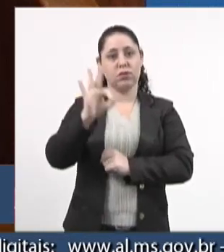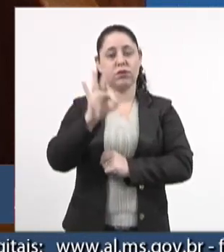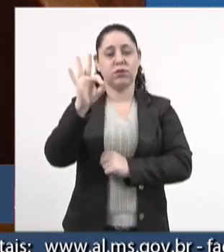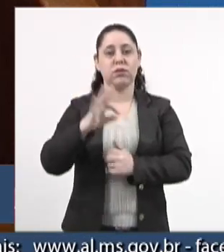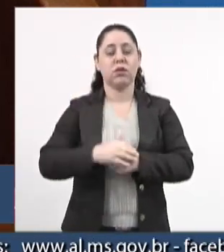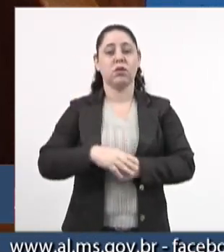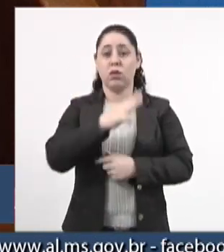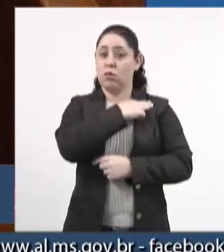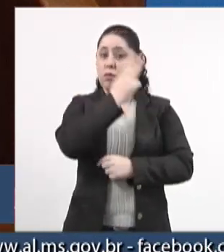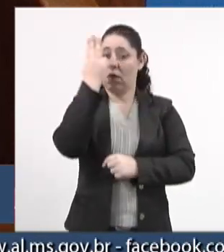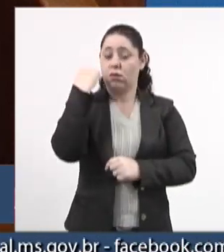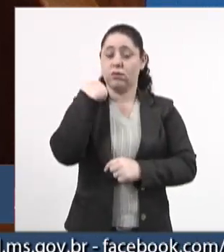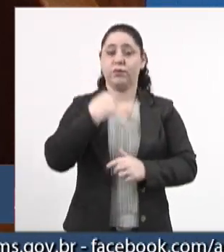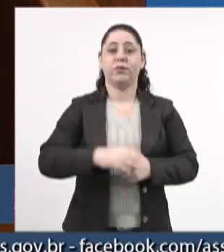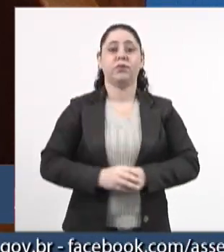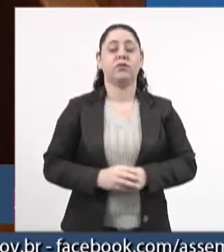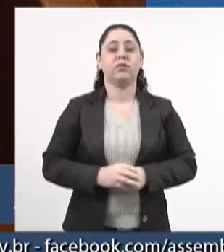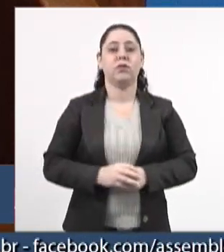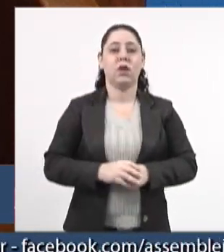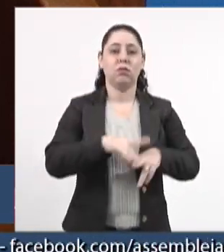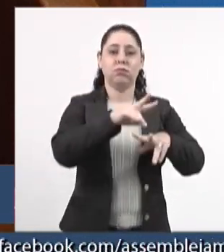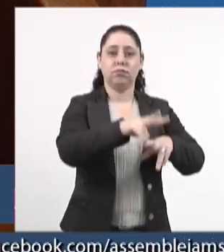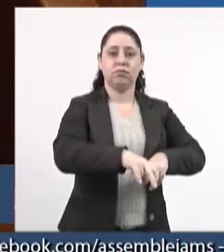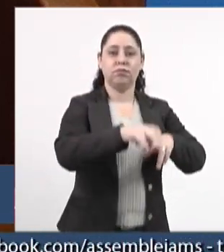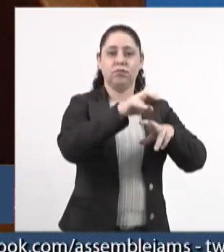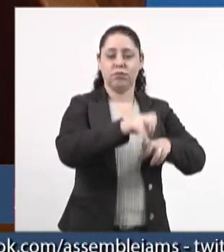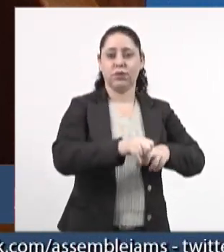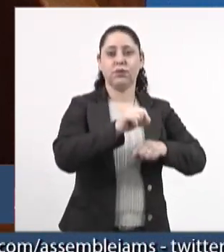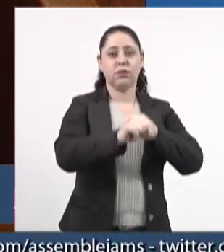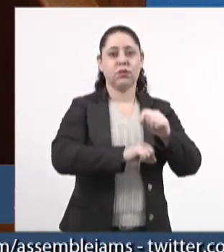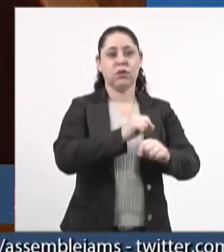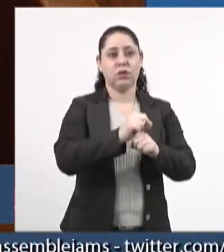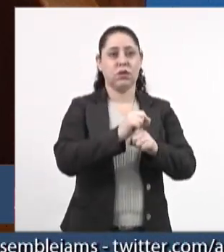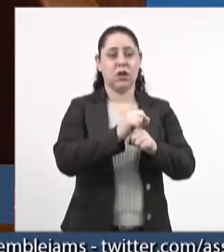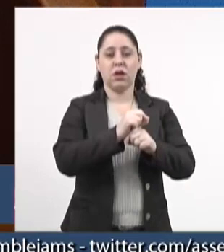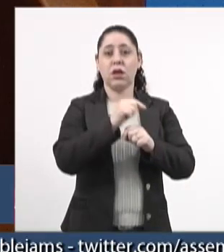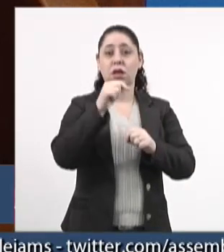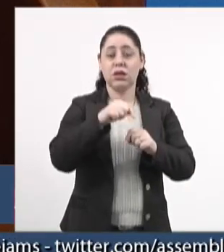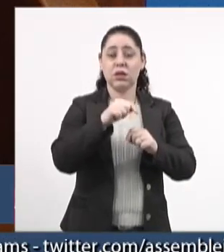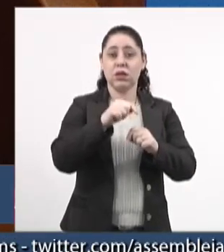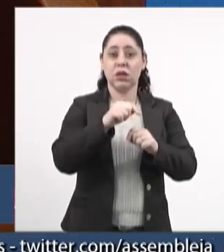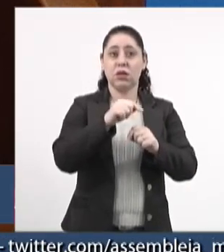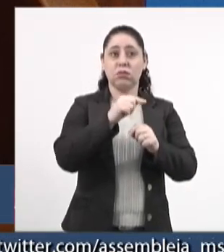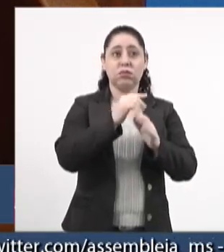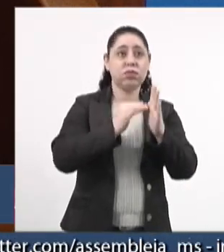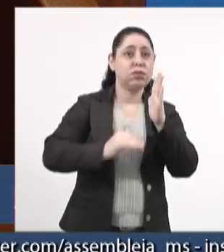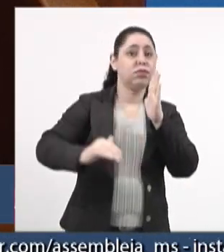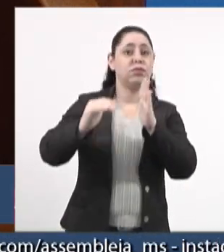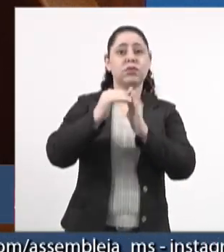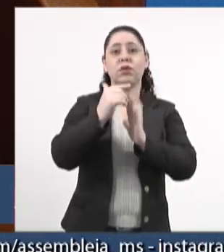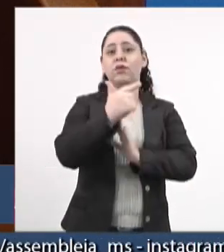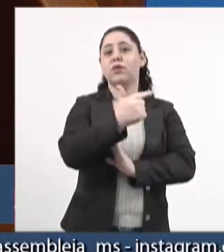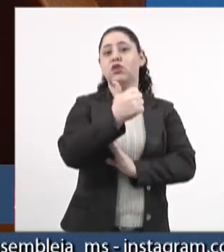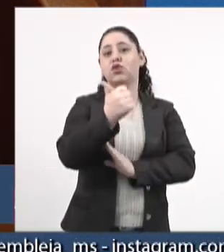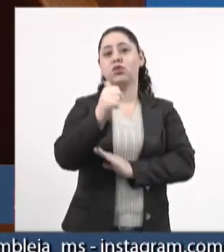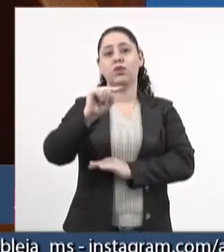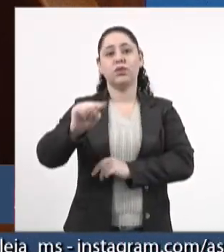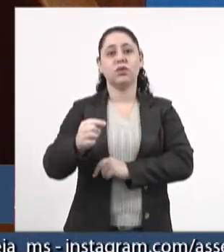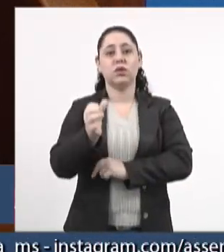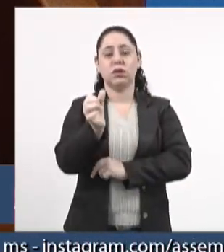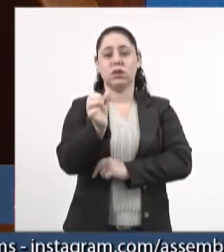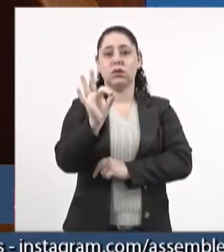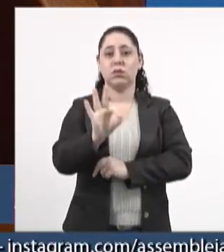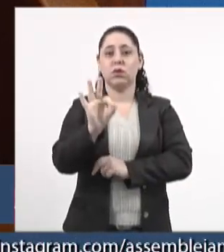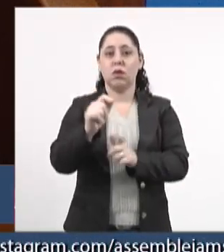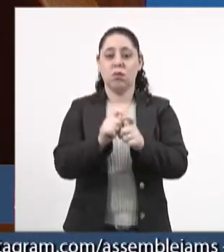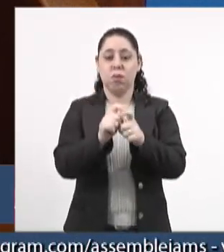1,84% em maio. O agronegócio, tão comemorado aqui, saltou 21,6% e tem o